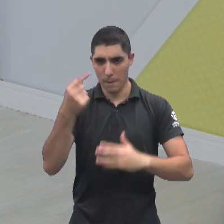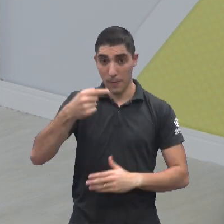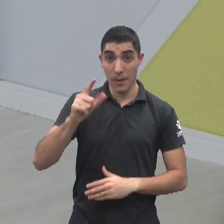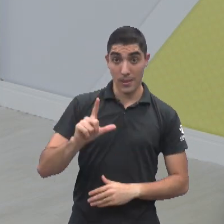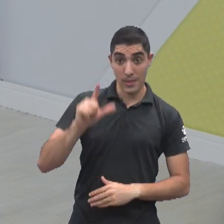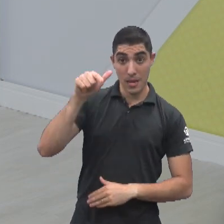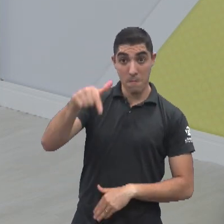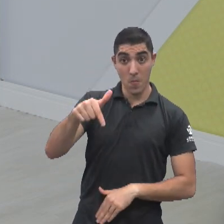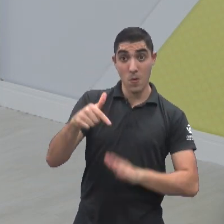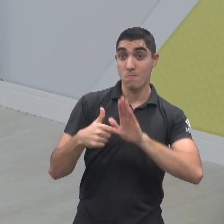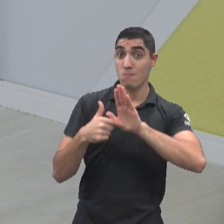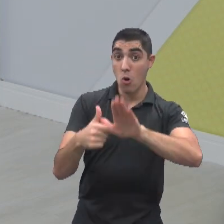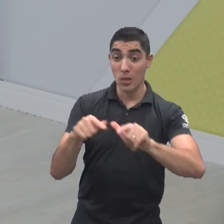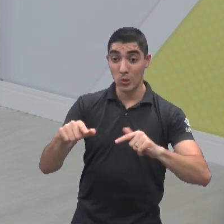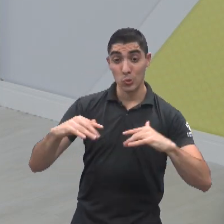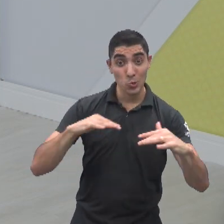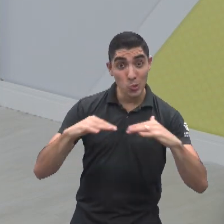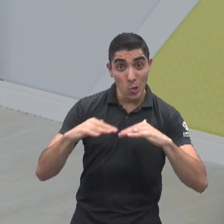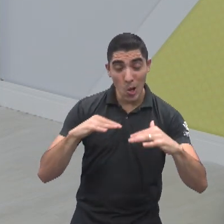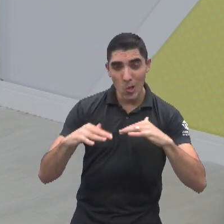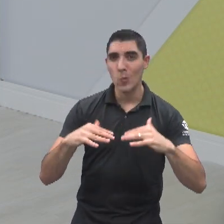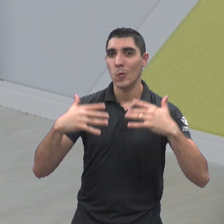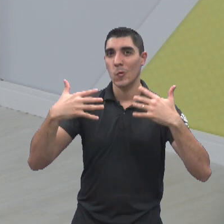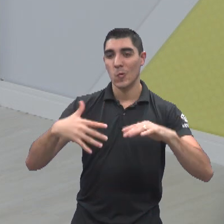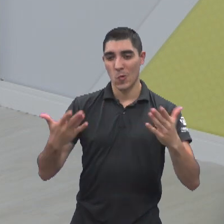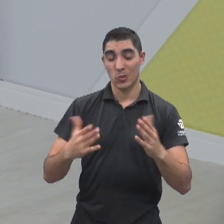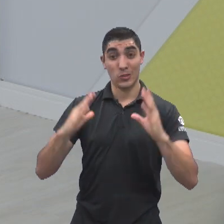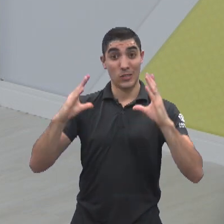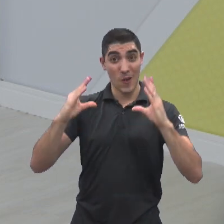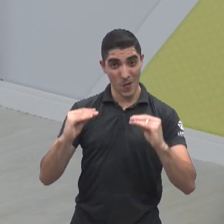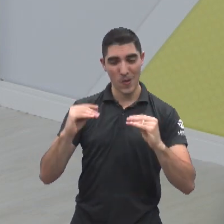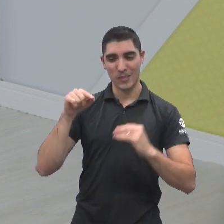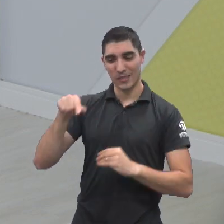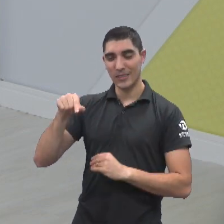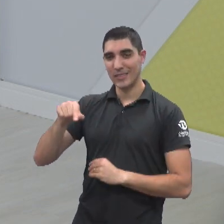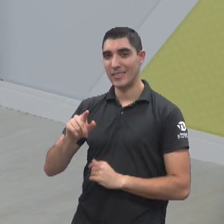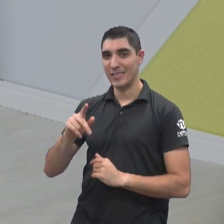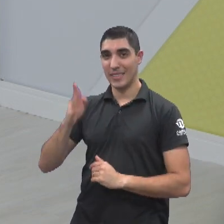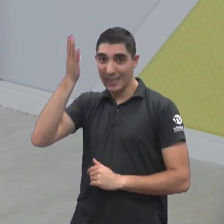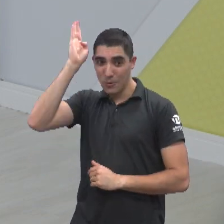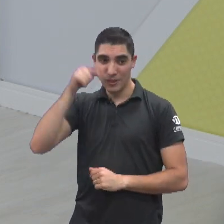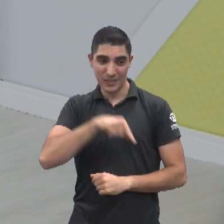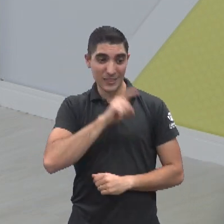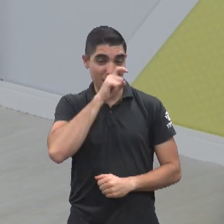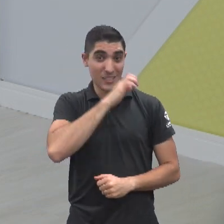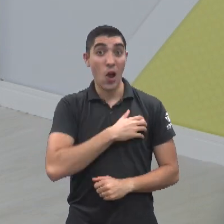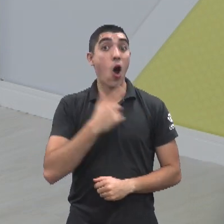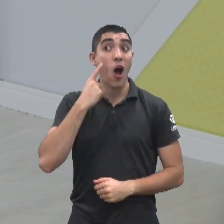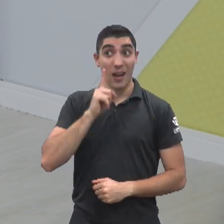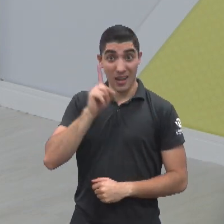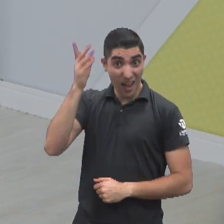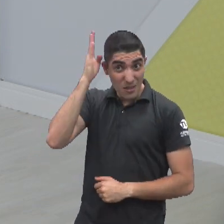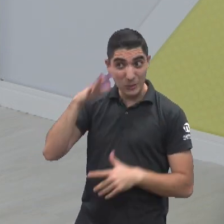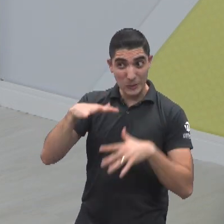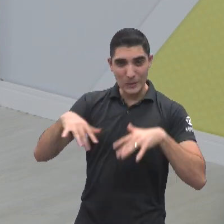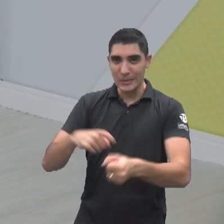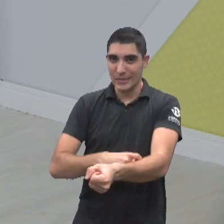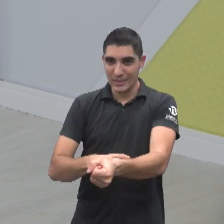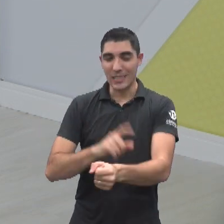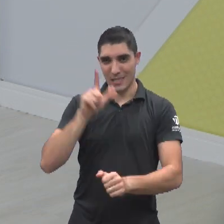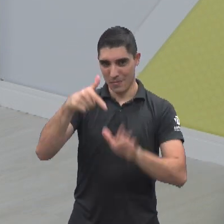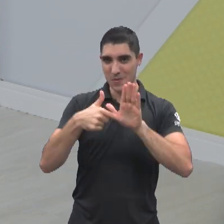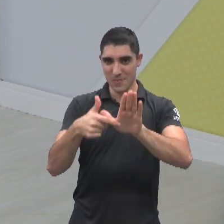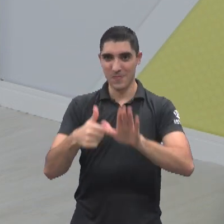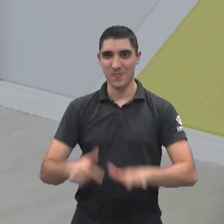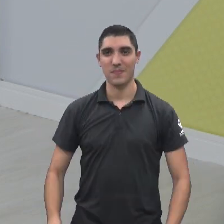volta, tudo sobre a decisão de hoje à noite lá em Taubaté. O pessoal, nervos à flor da pele. Não sai daí, já